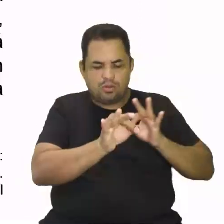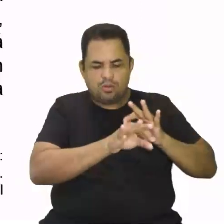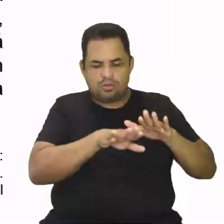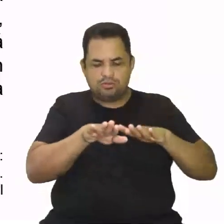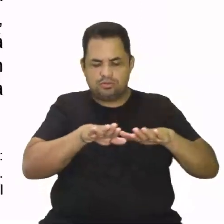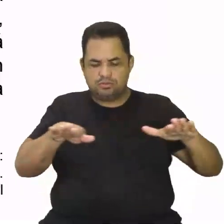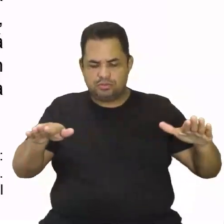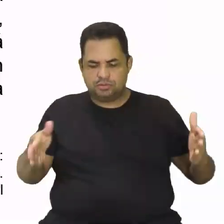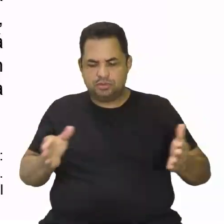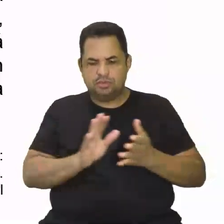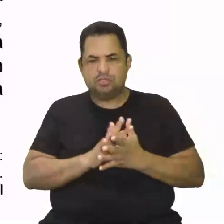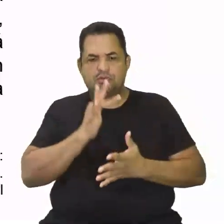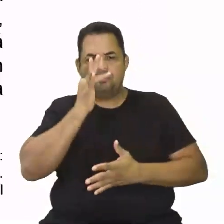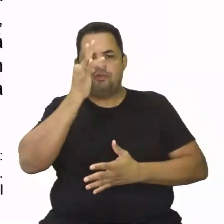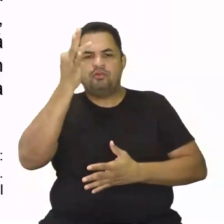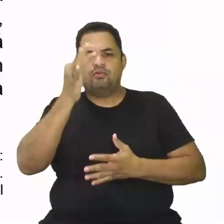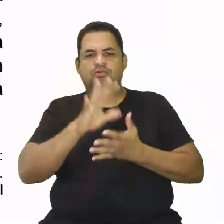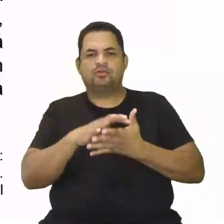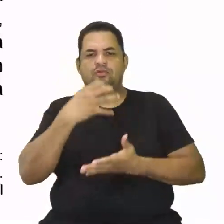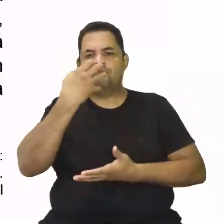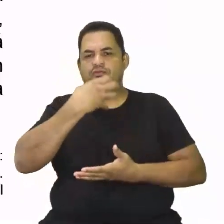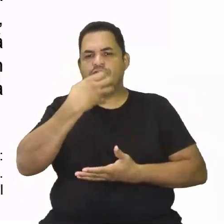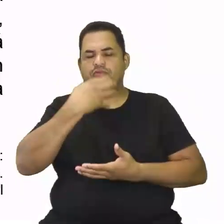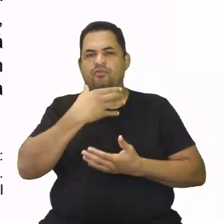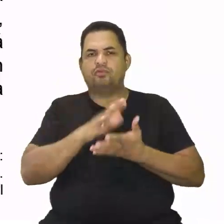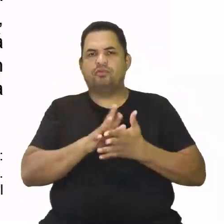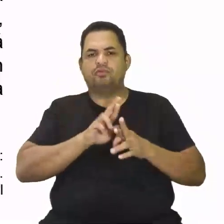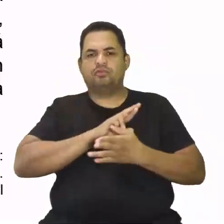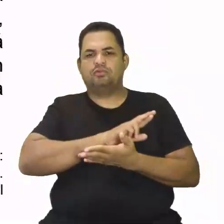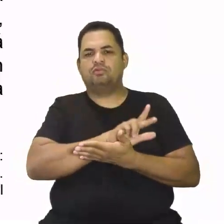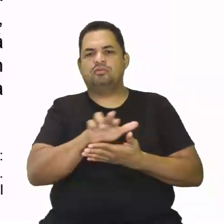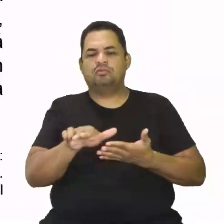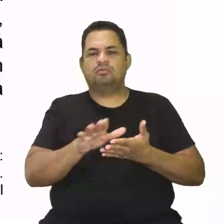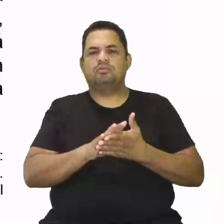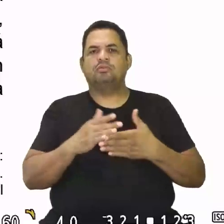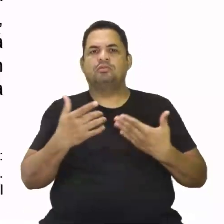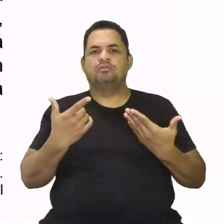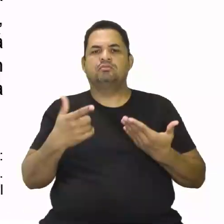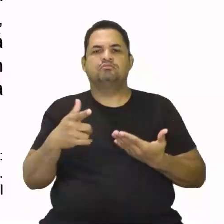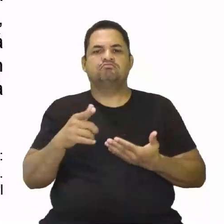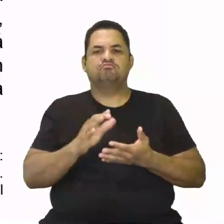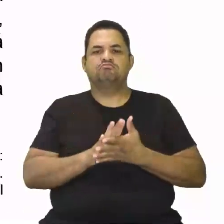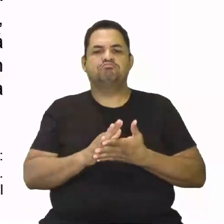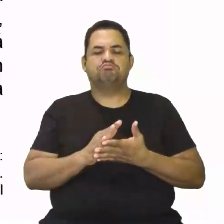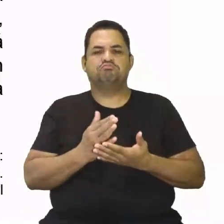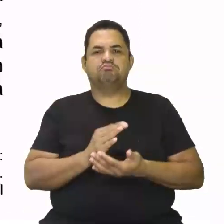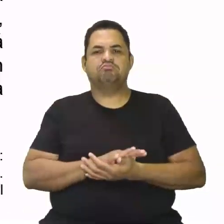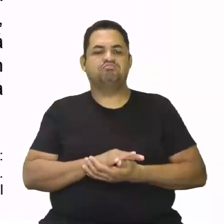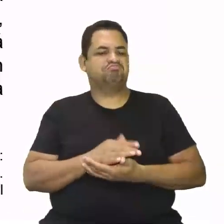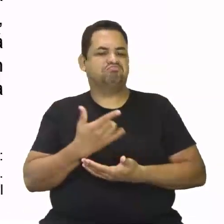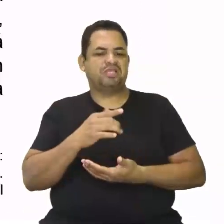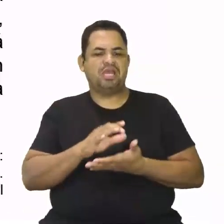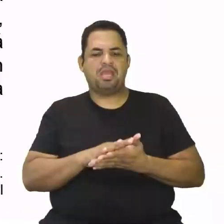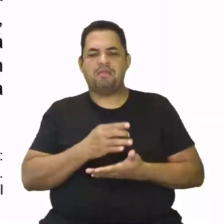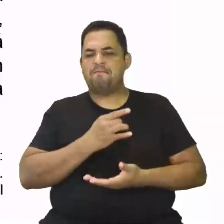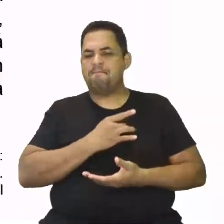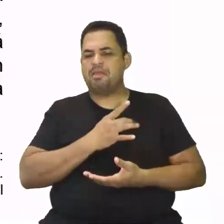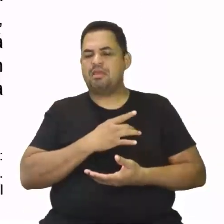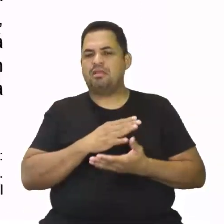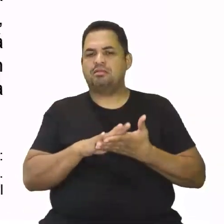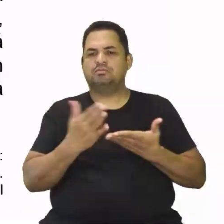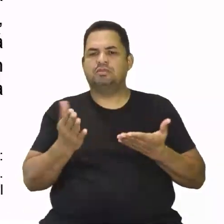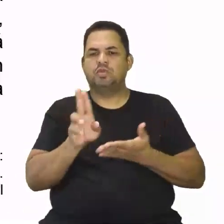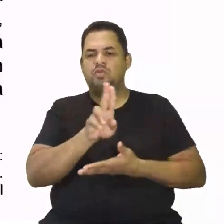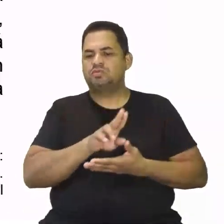mesa com flores ou frutas, sem nenhum temor, e podem ser usados